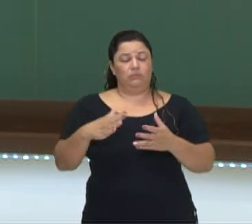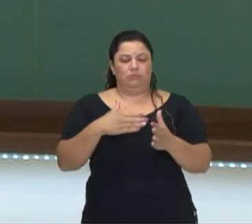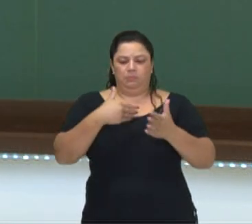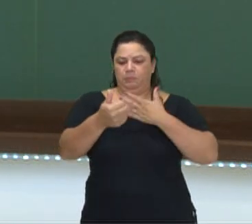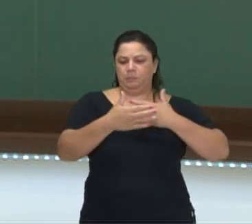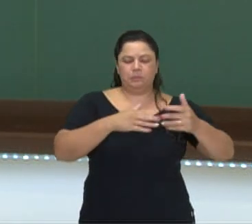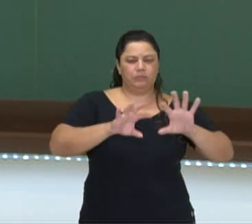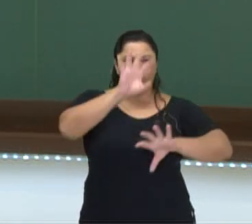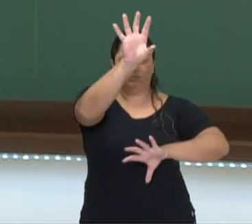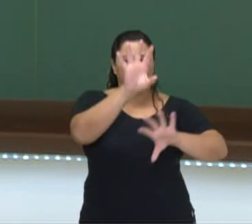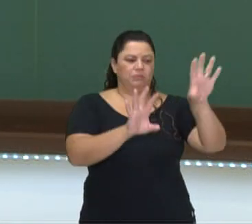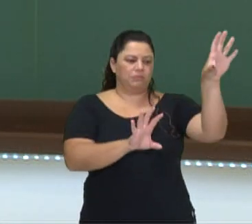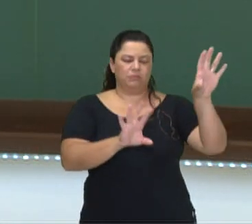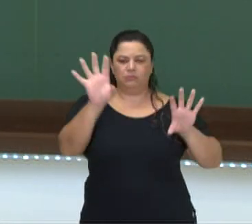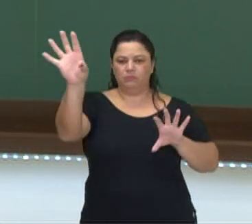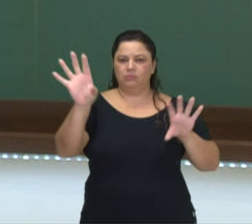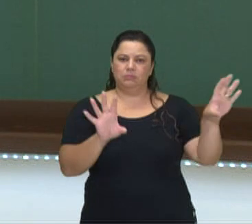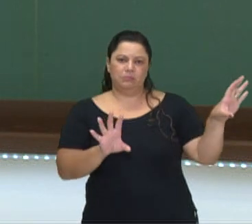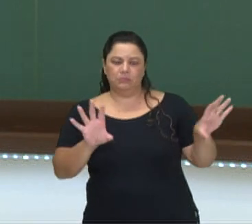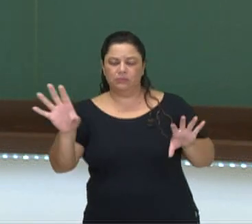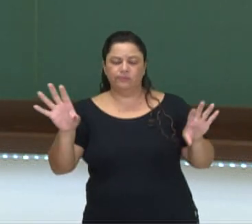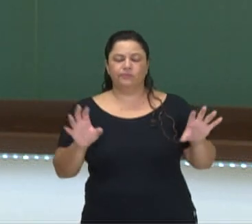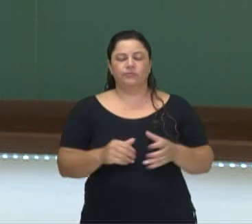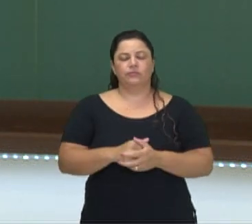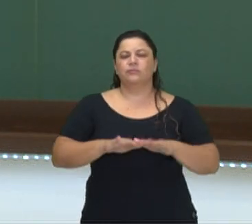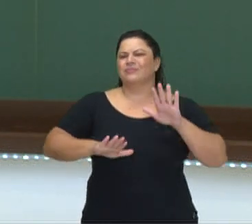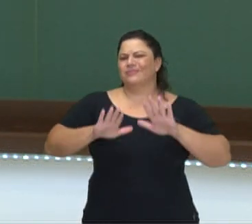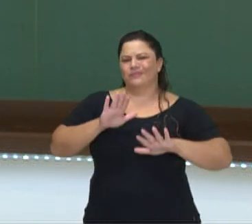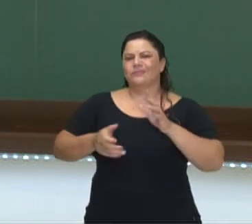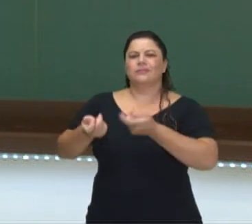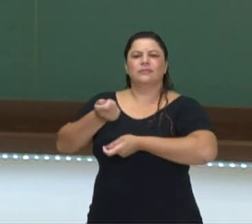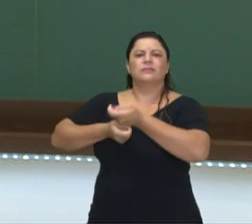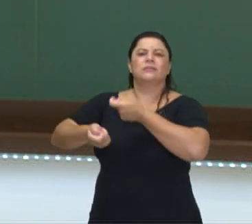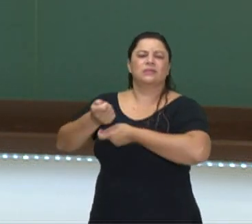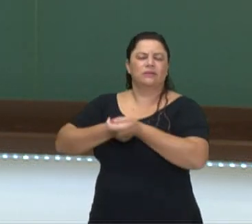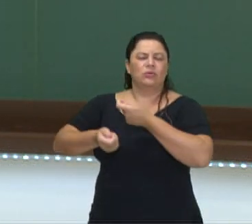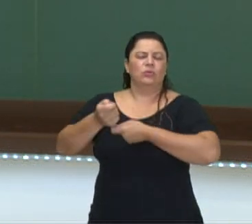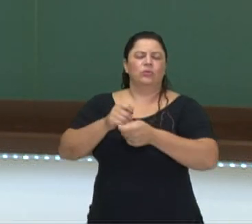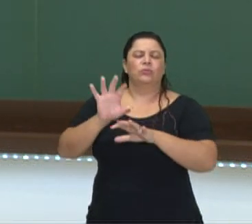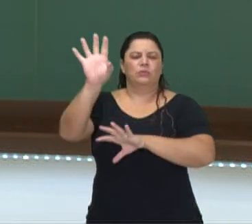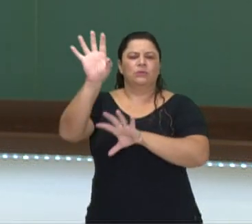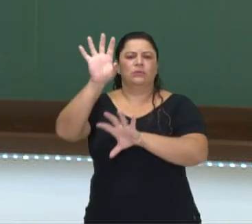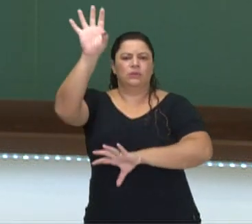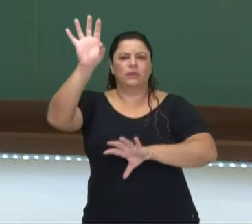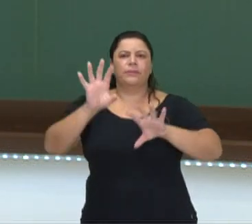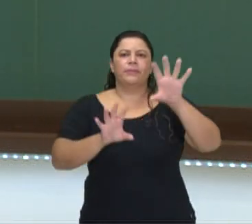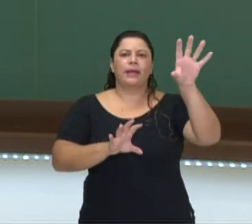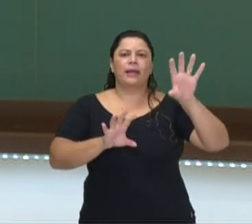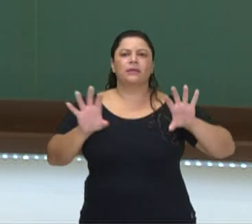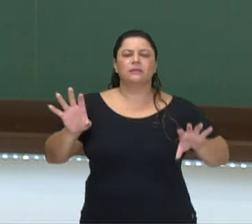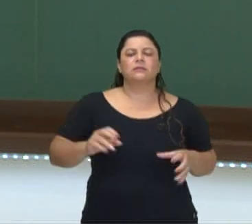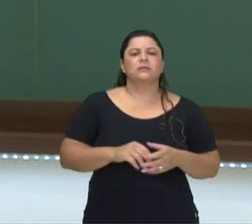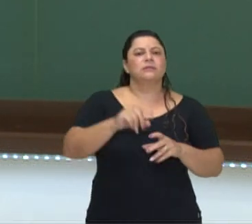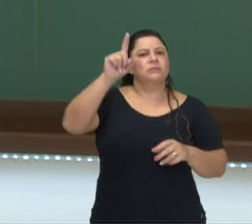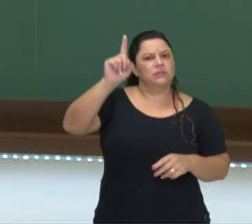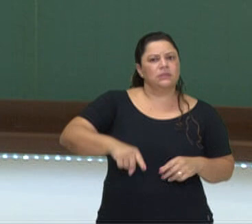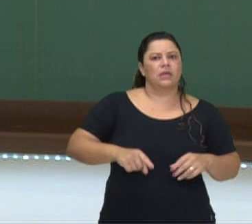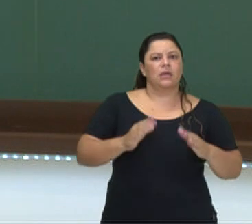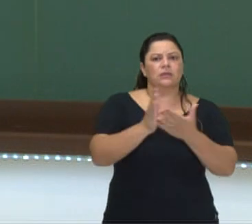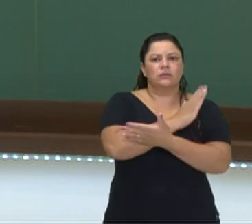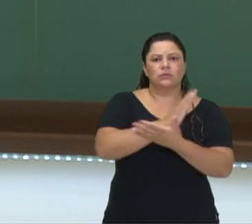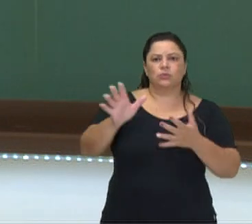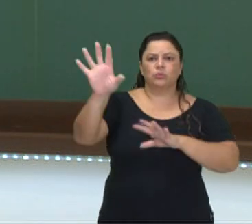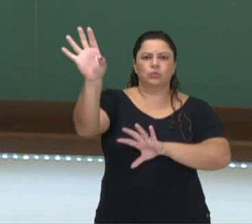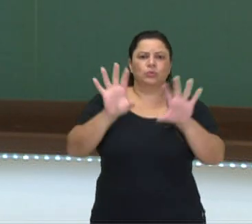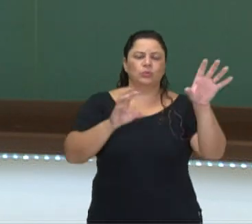aleatória, né? Ou dependendo da atividade econômica que era desenvolvida em uma ou outra parte. E é isso que vai distribuir